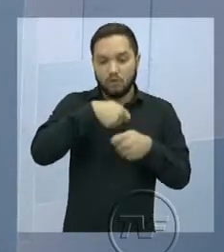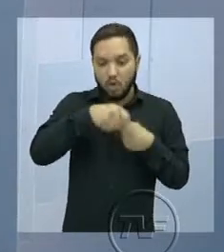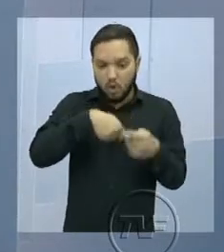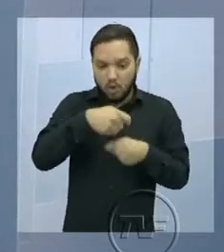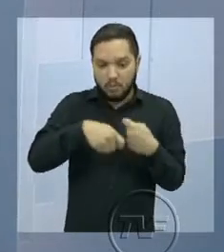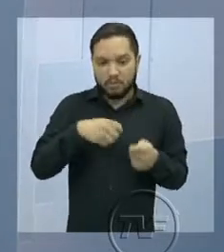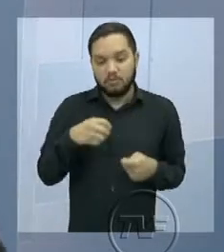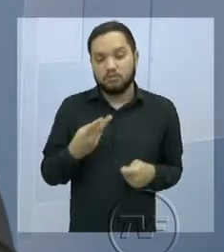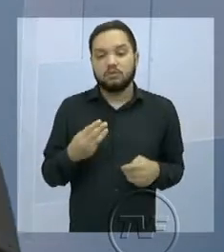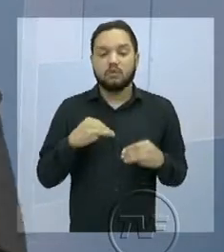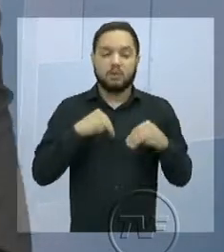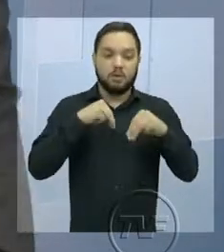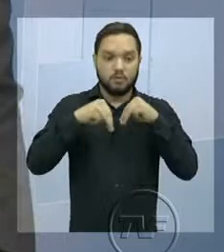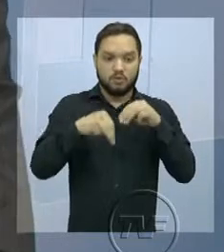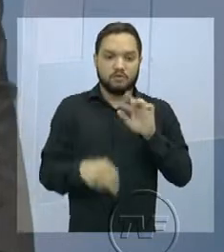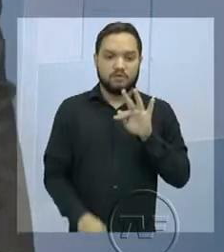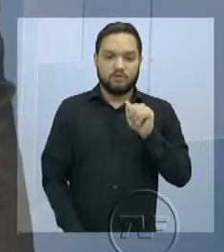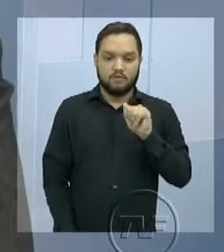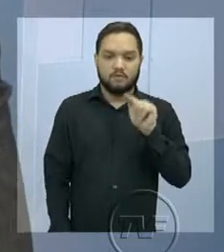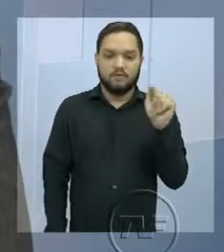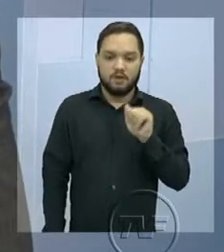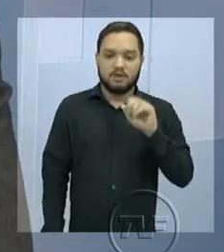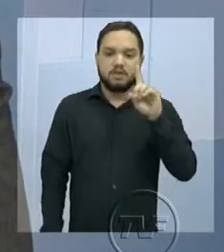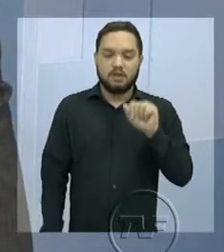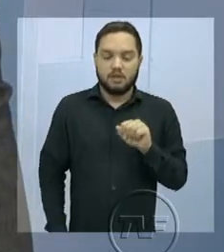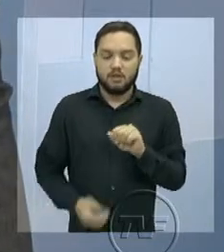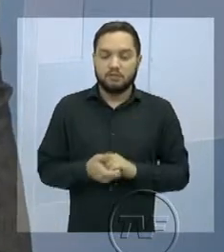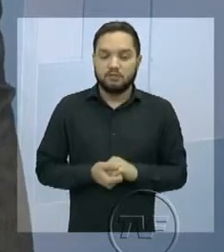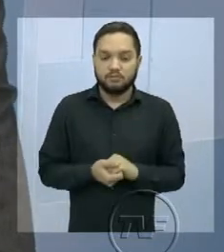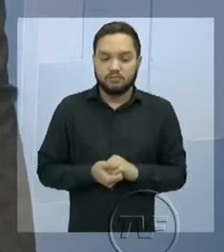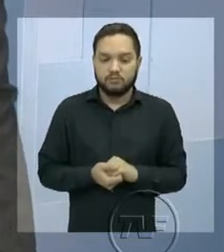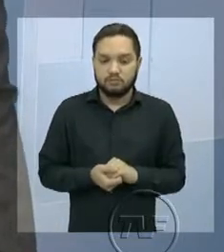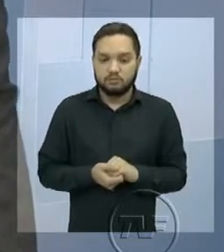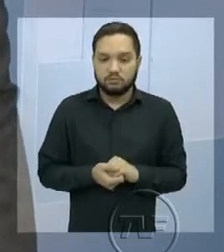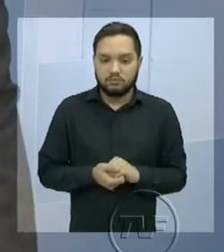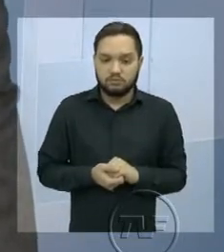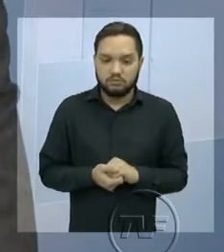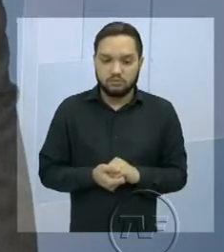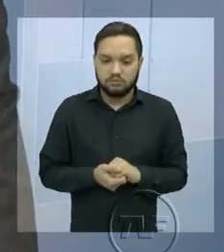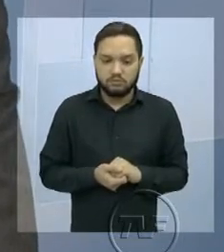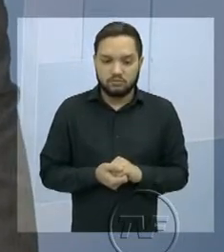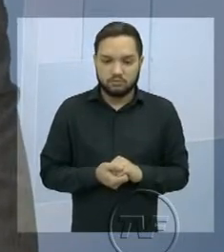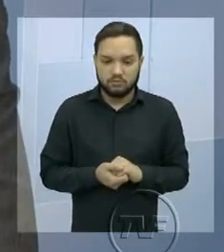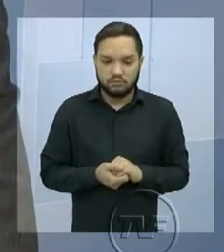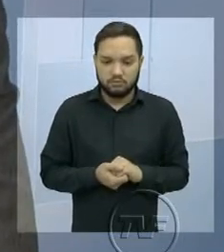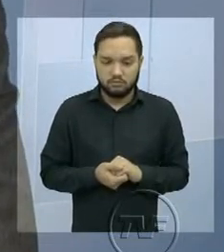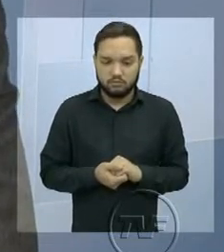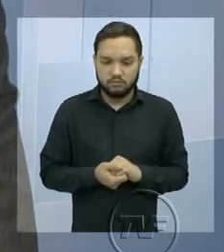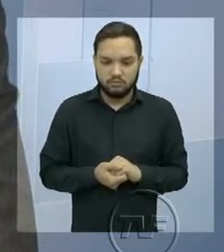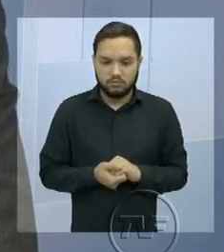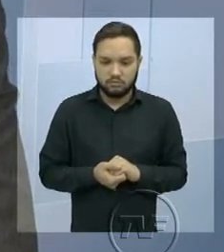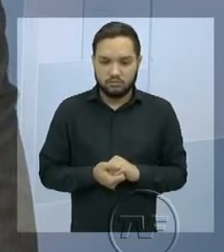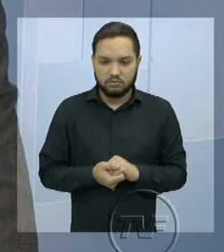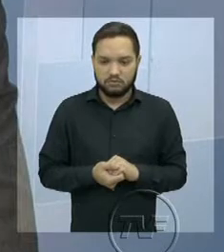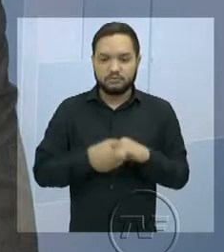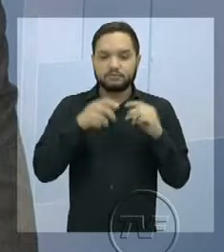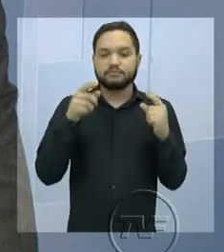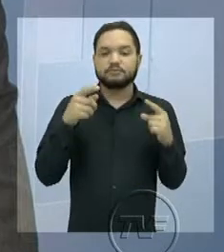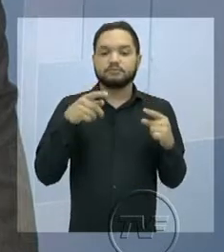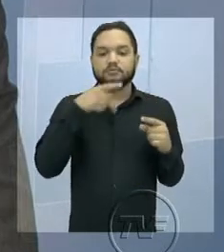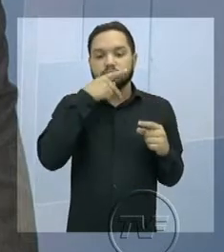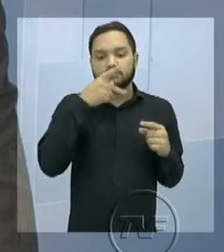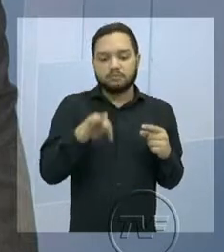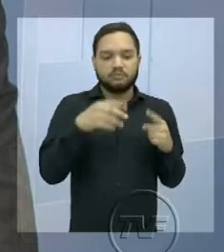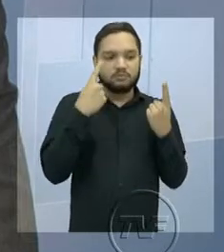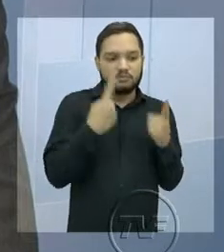outrora Ministério da Fazenda. Então, o que acontece? O objeto de ataque já não é mais o PT e nem mais